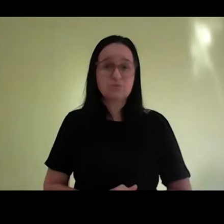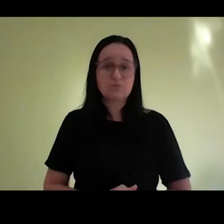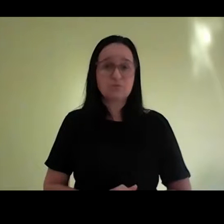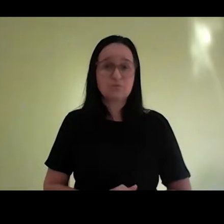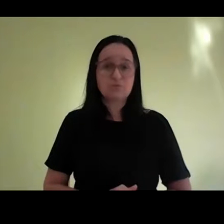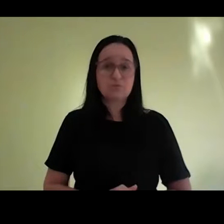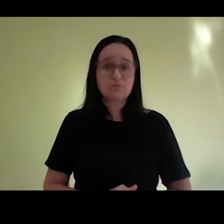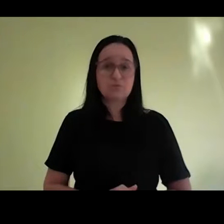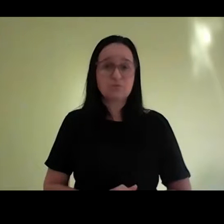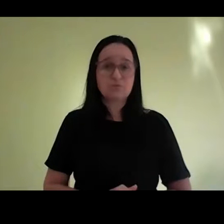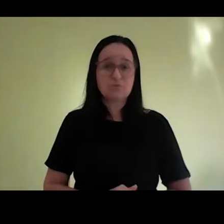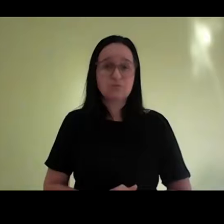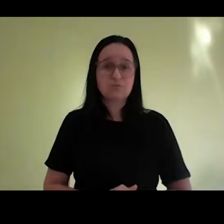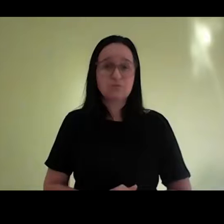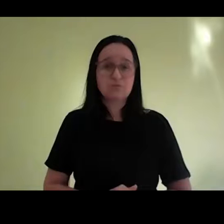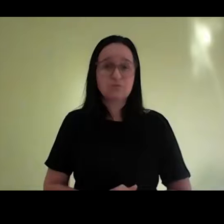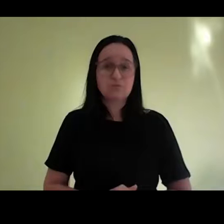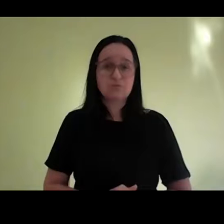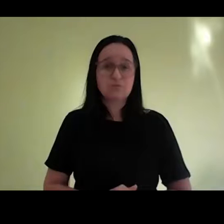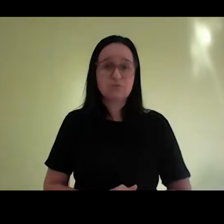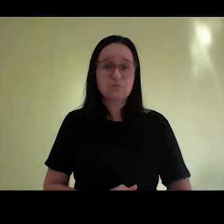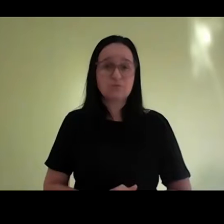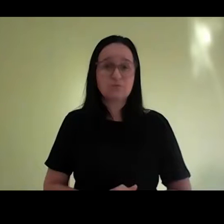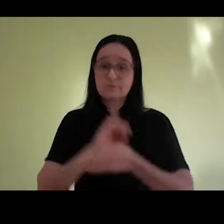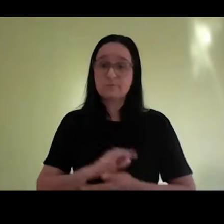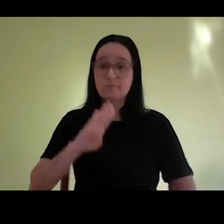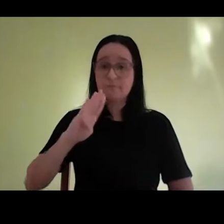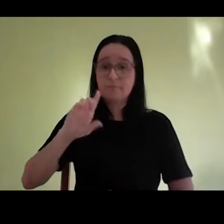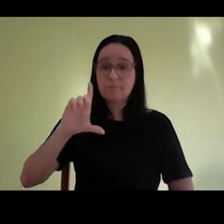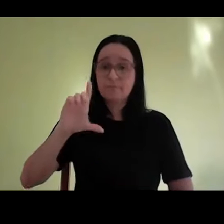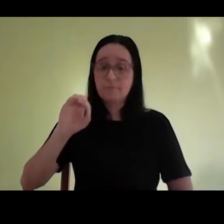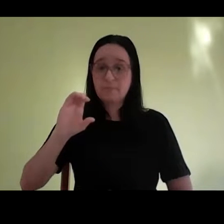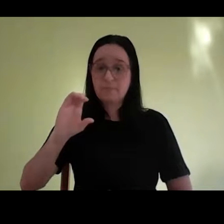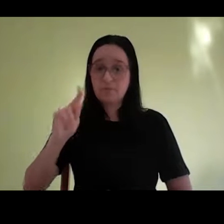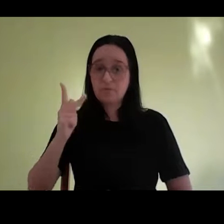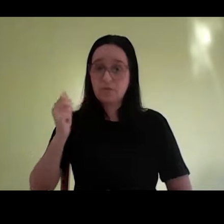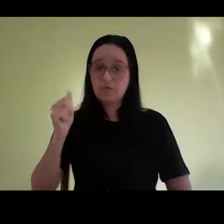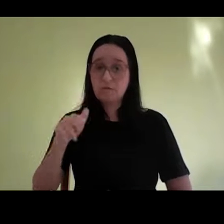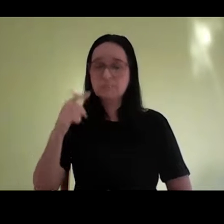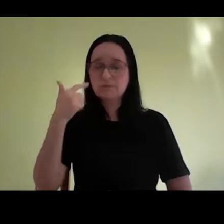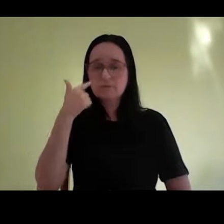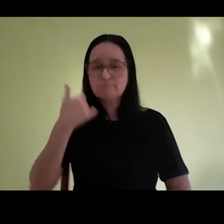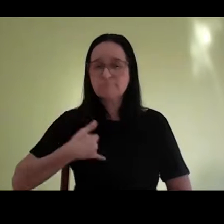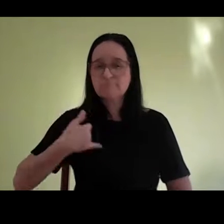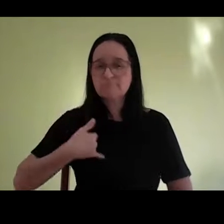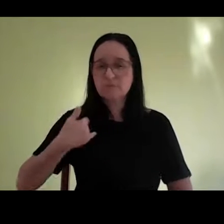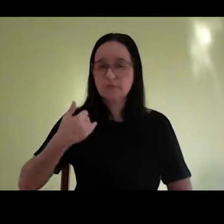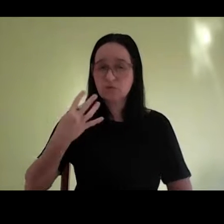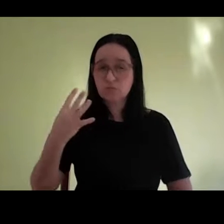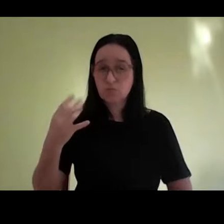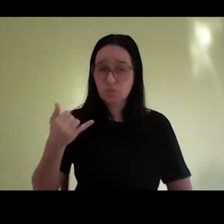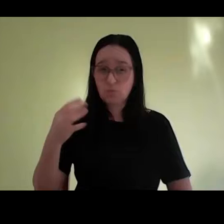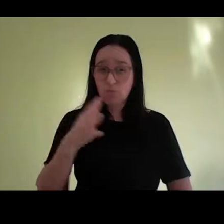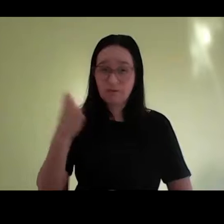vocês no início. Então, assim, pensa numa pessoa com 44 anos, isso foi há quatro anos atrás, eu vou fazer 48